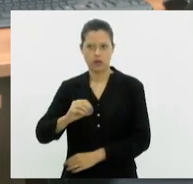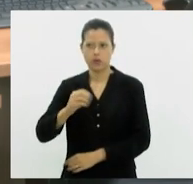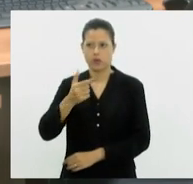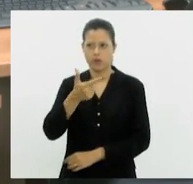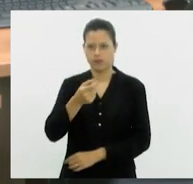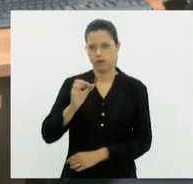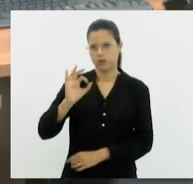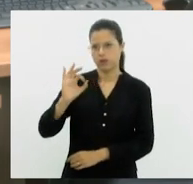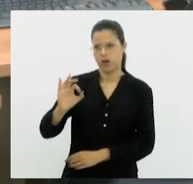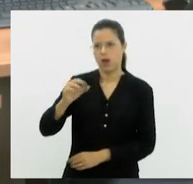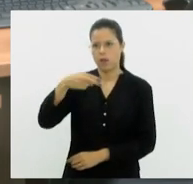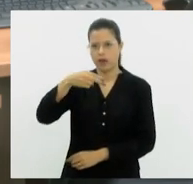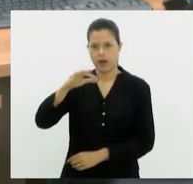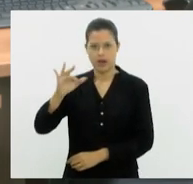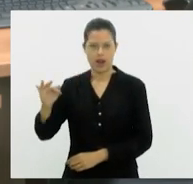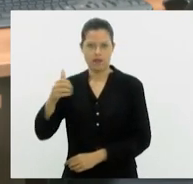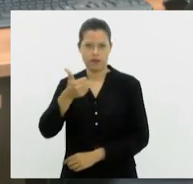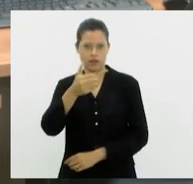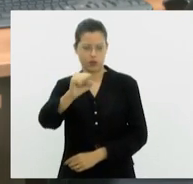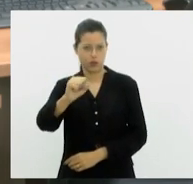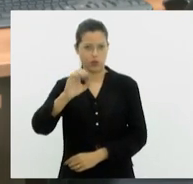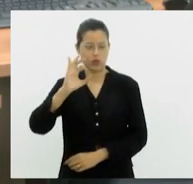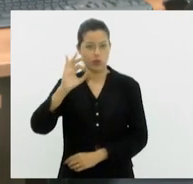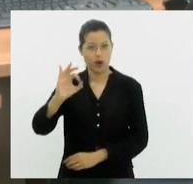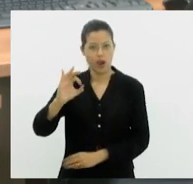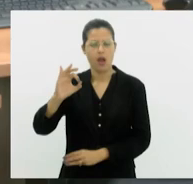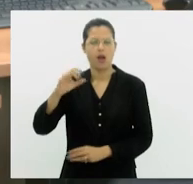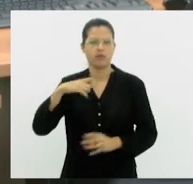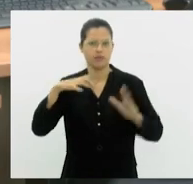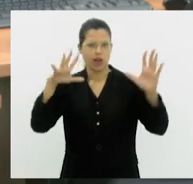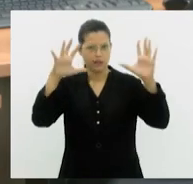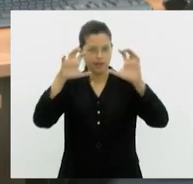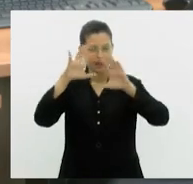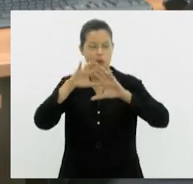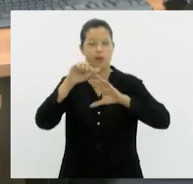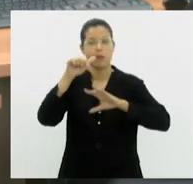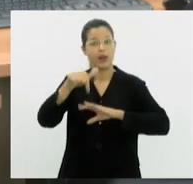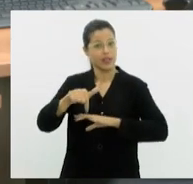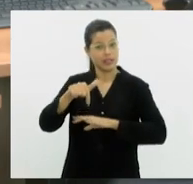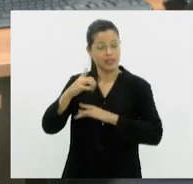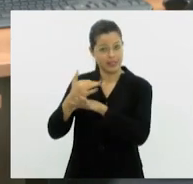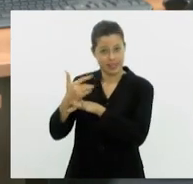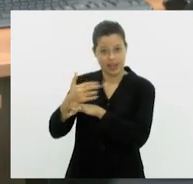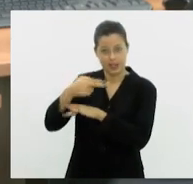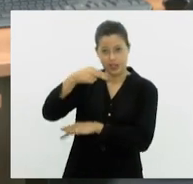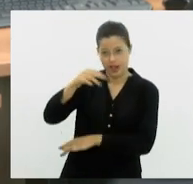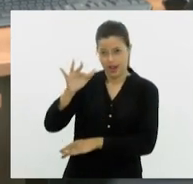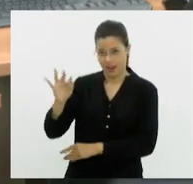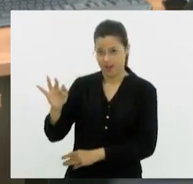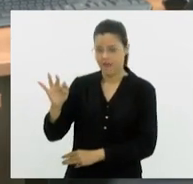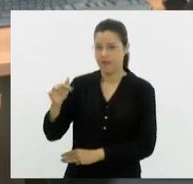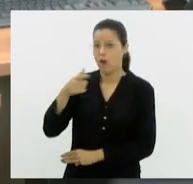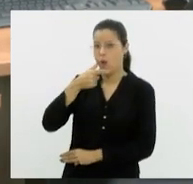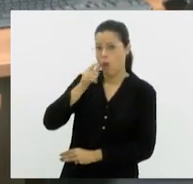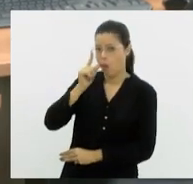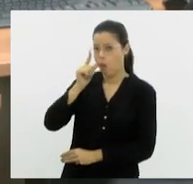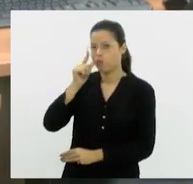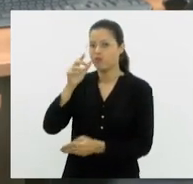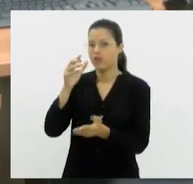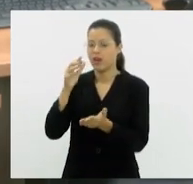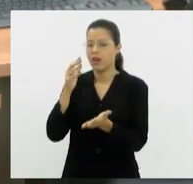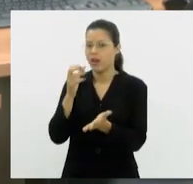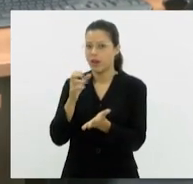E Nova Friburgo nesse momento faz 18 graus com bastante nuvem. Nova Friburgo, que ontem registrou